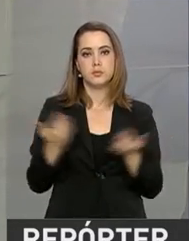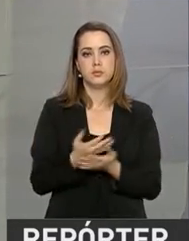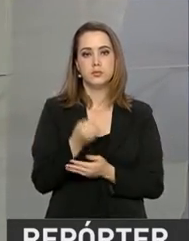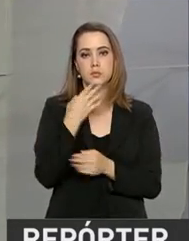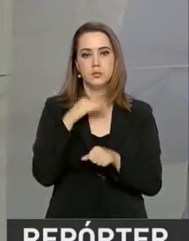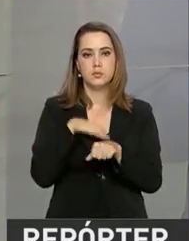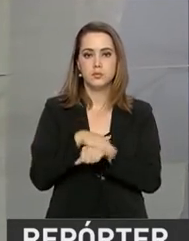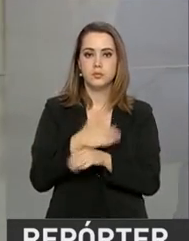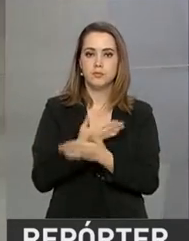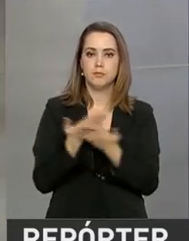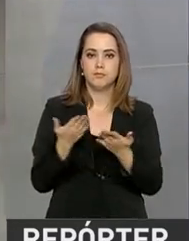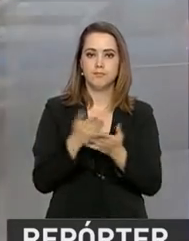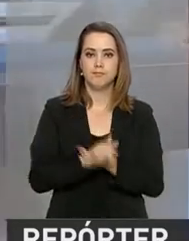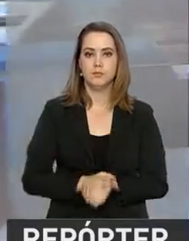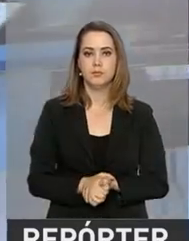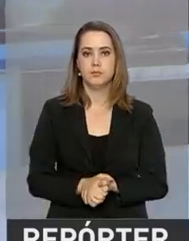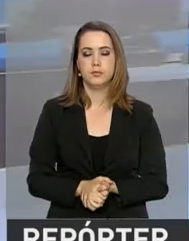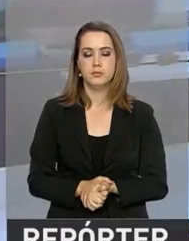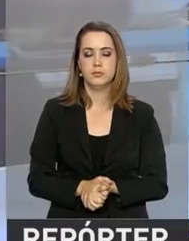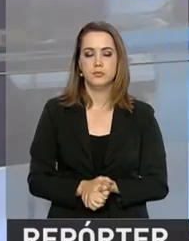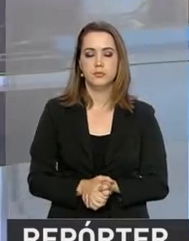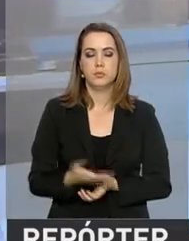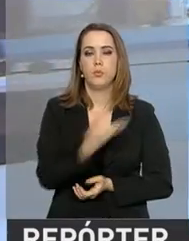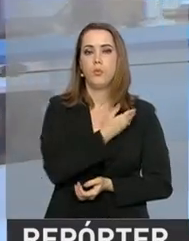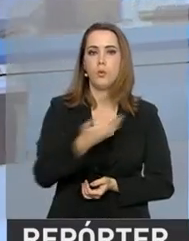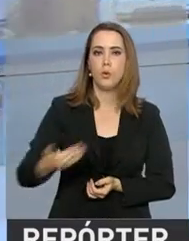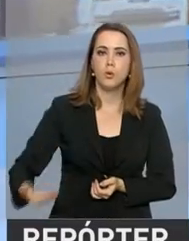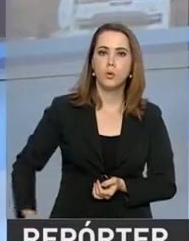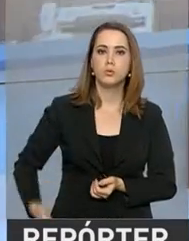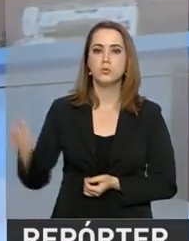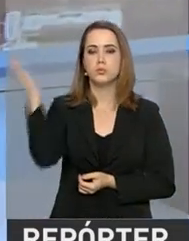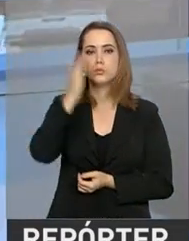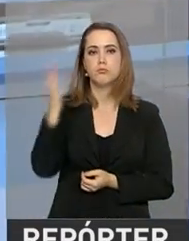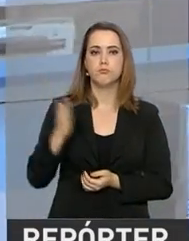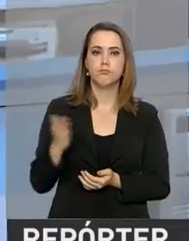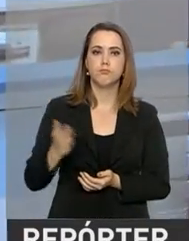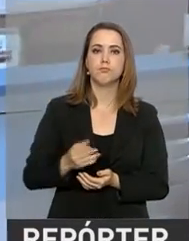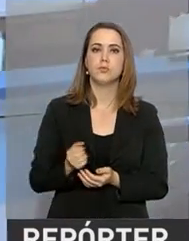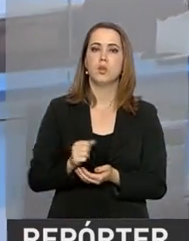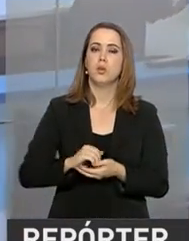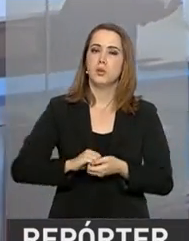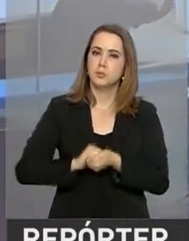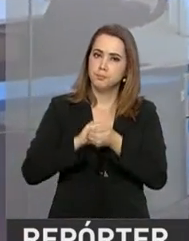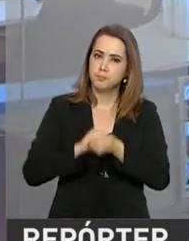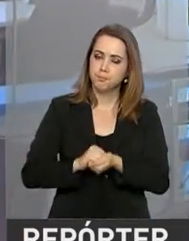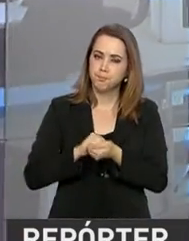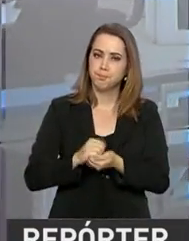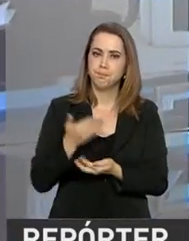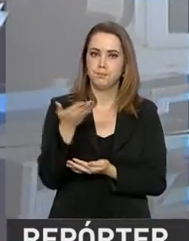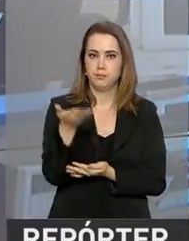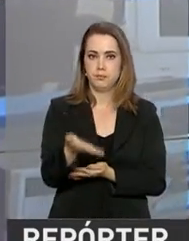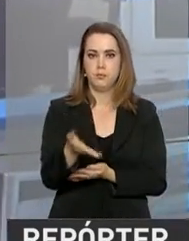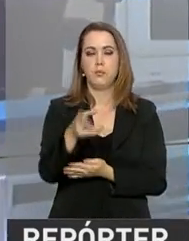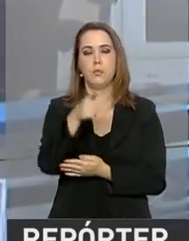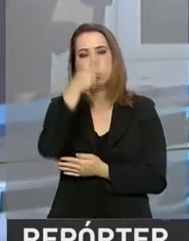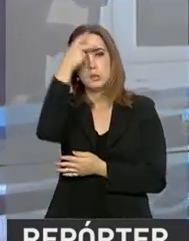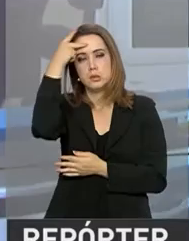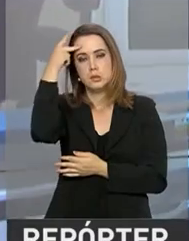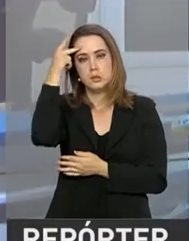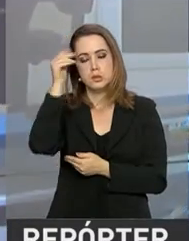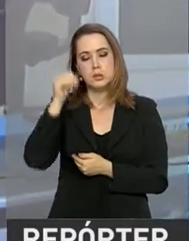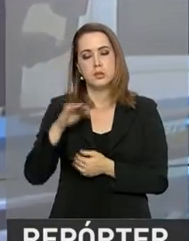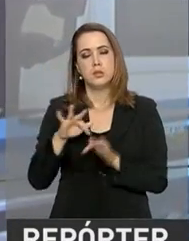boa noite para você. O governo brasileiro manifestou solidariedade aos parentes das vítimas do atentado ocorrido